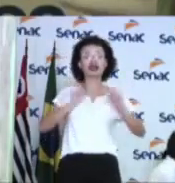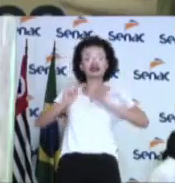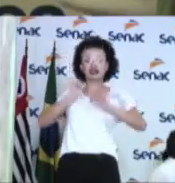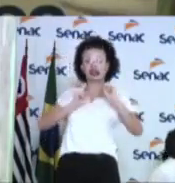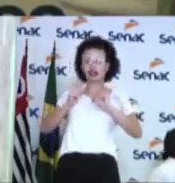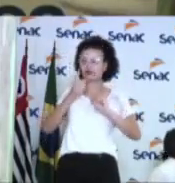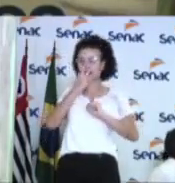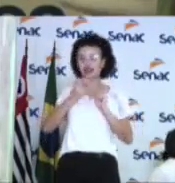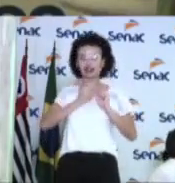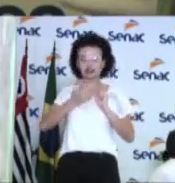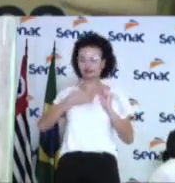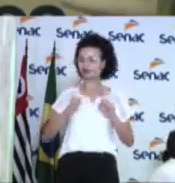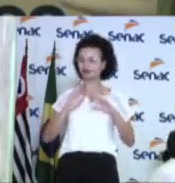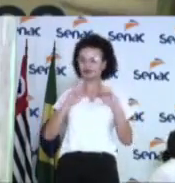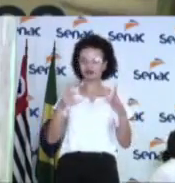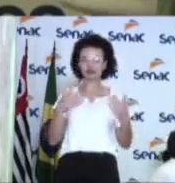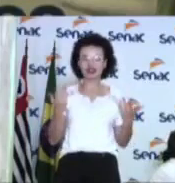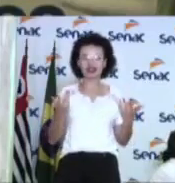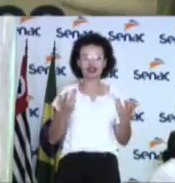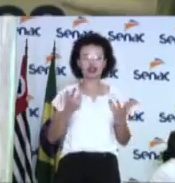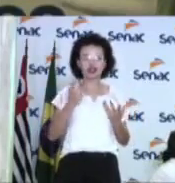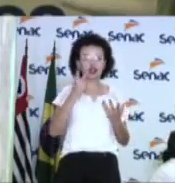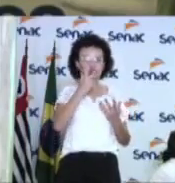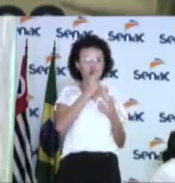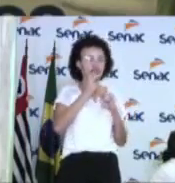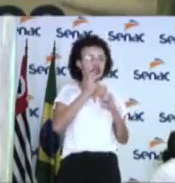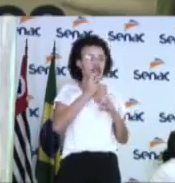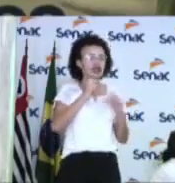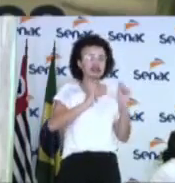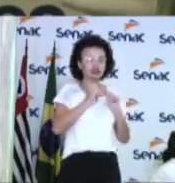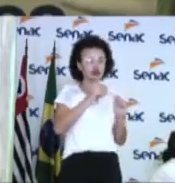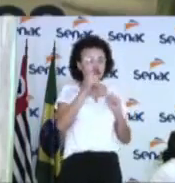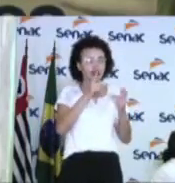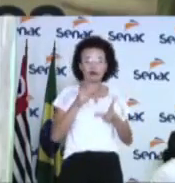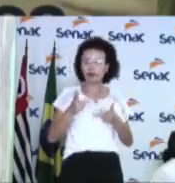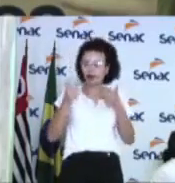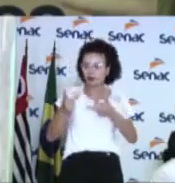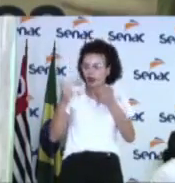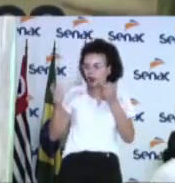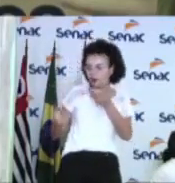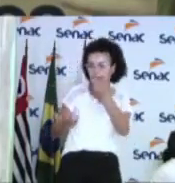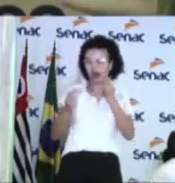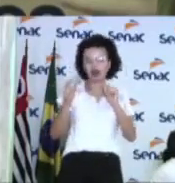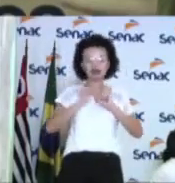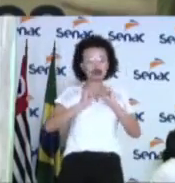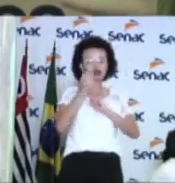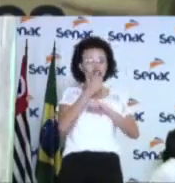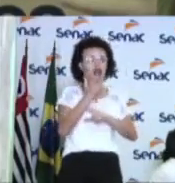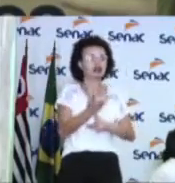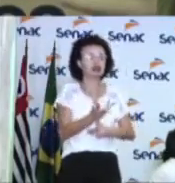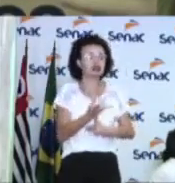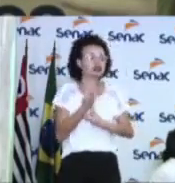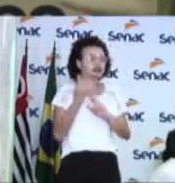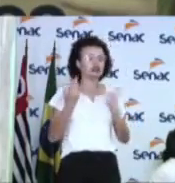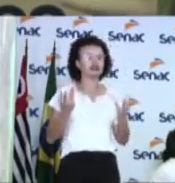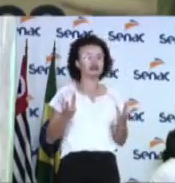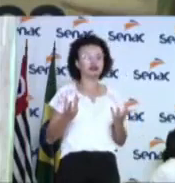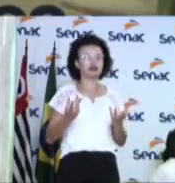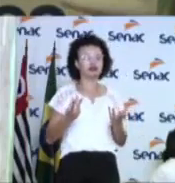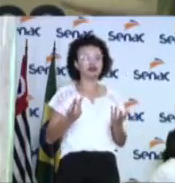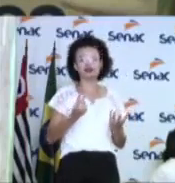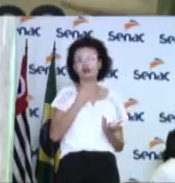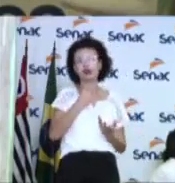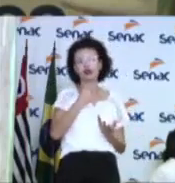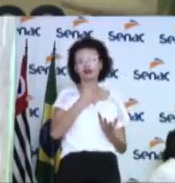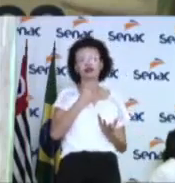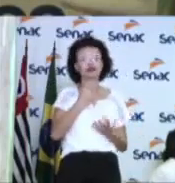ansiedade diferente da ansiedade da concepção, a ansiedade do convencimento? Não pode ser o mesmo tipo